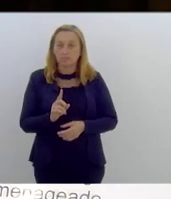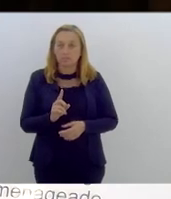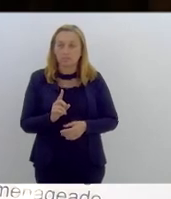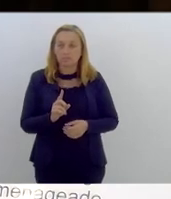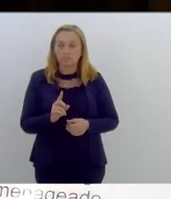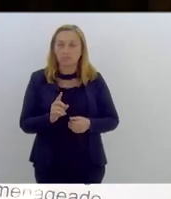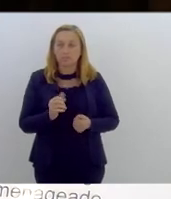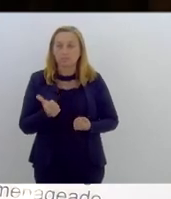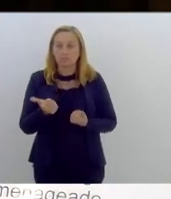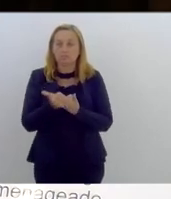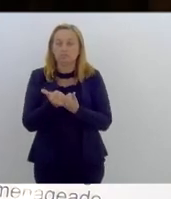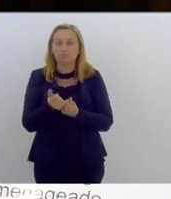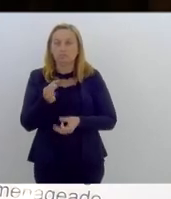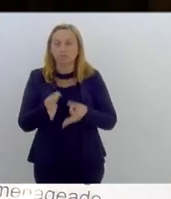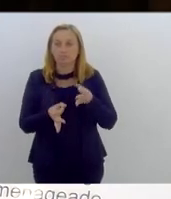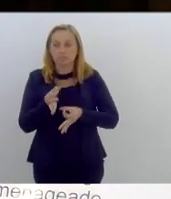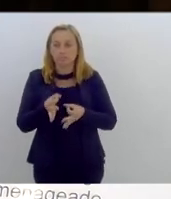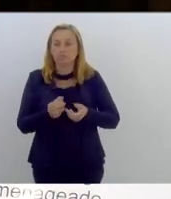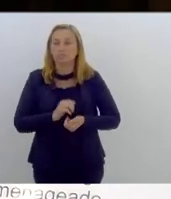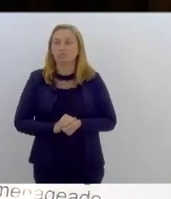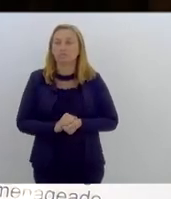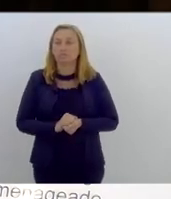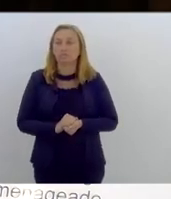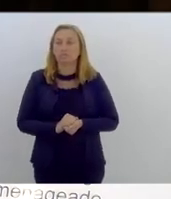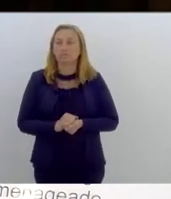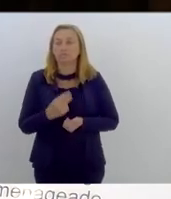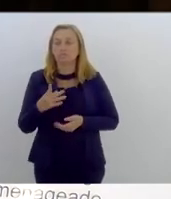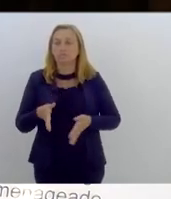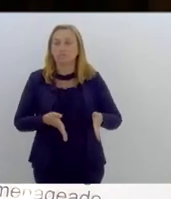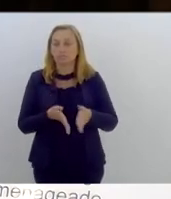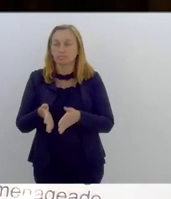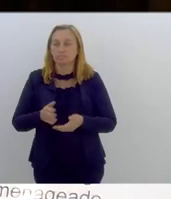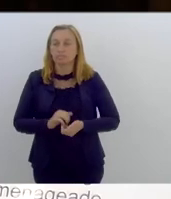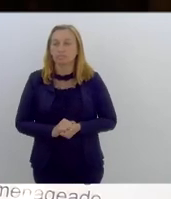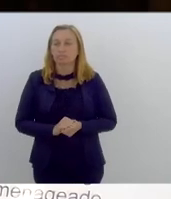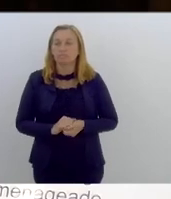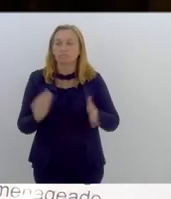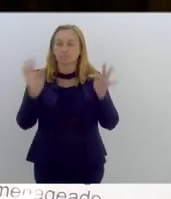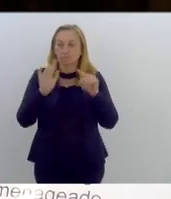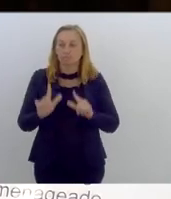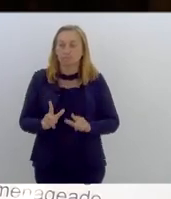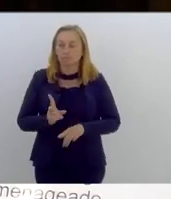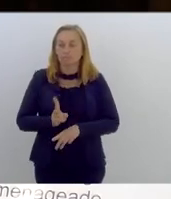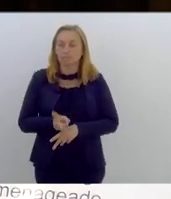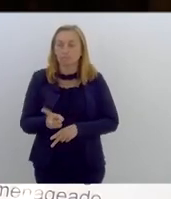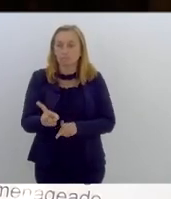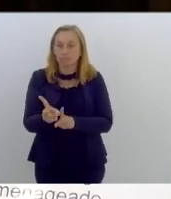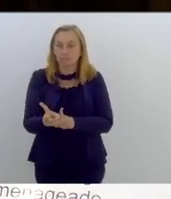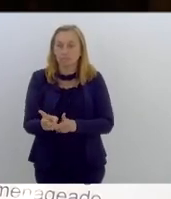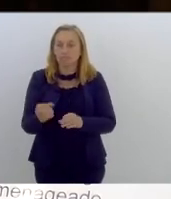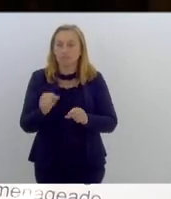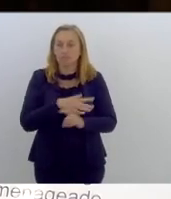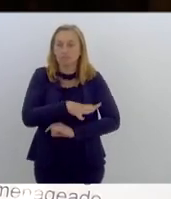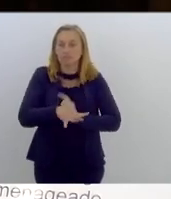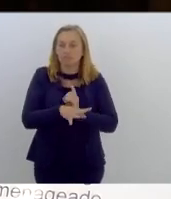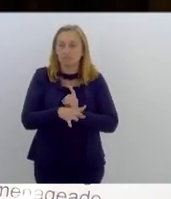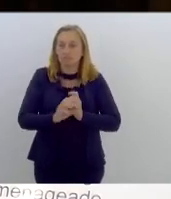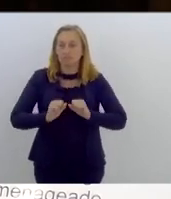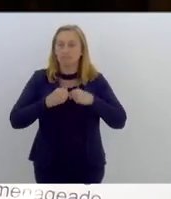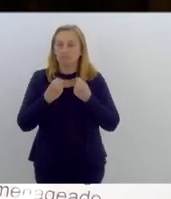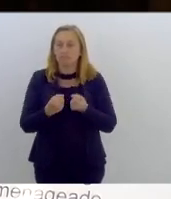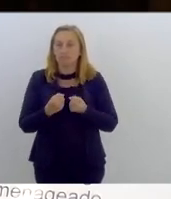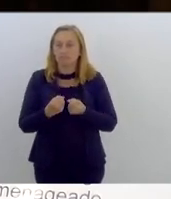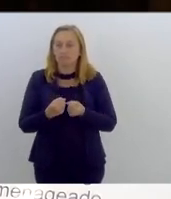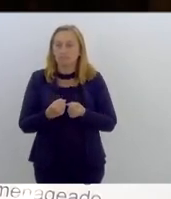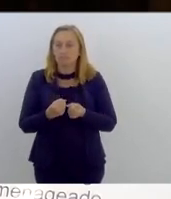do amparo judicial. Este é o seu caminhar. Feliz assim, a sociedade que tem a defendê-la,